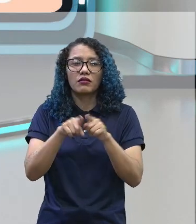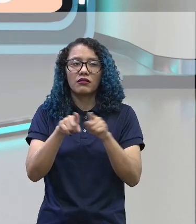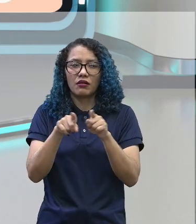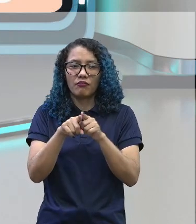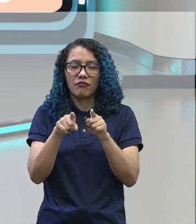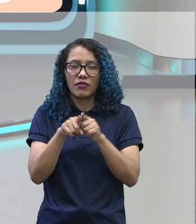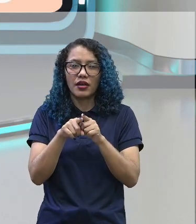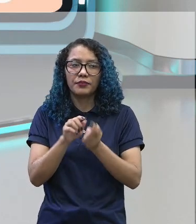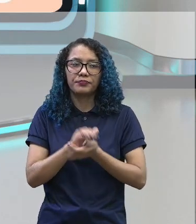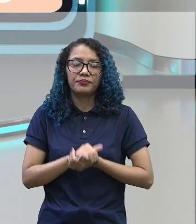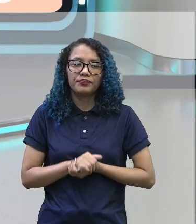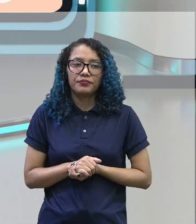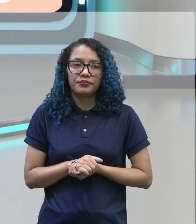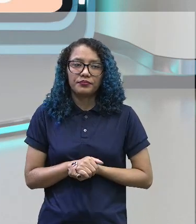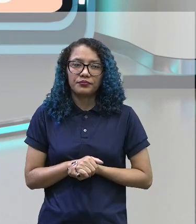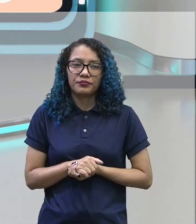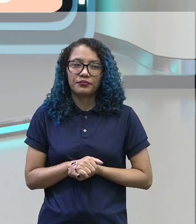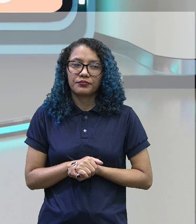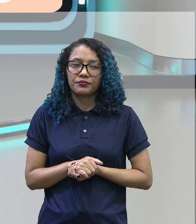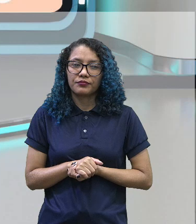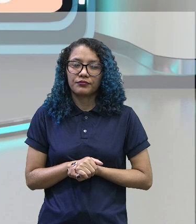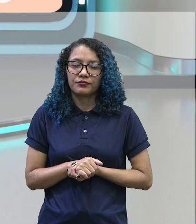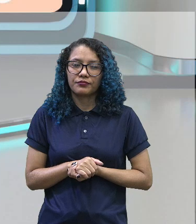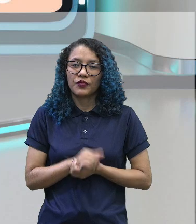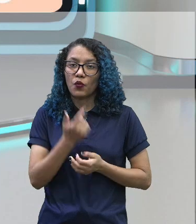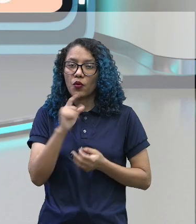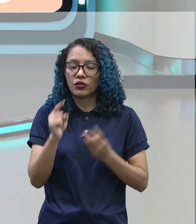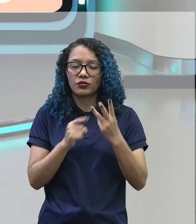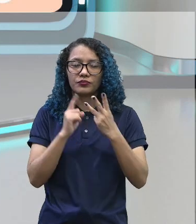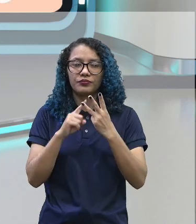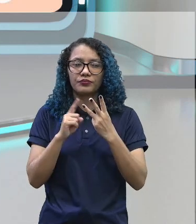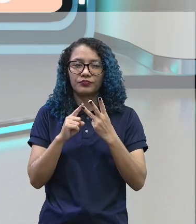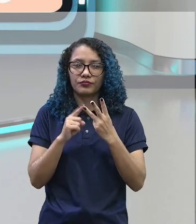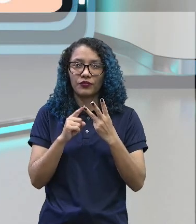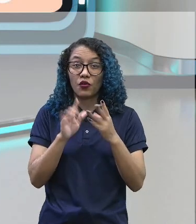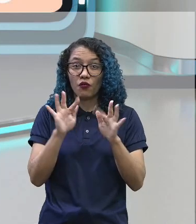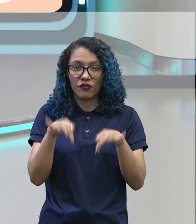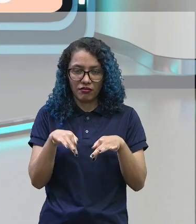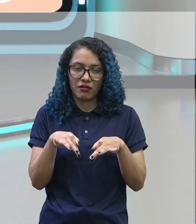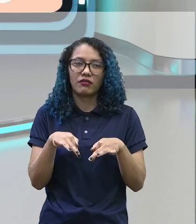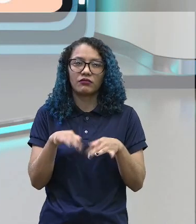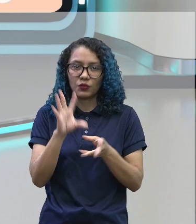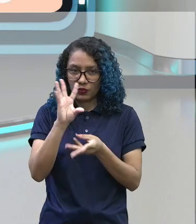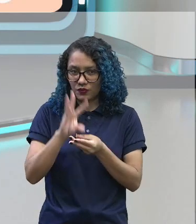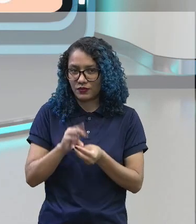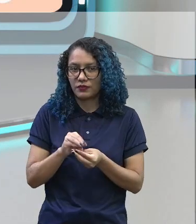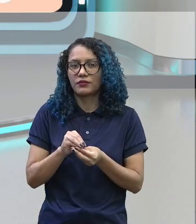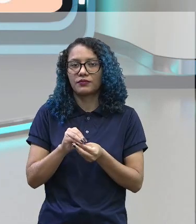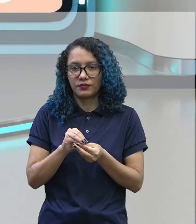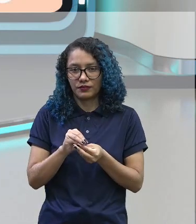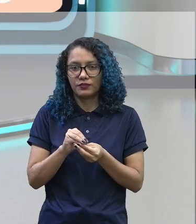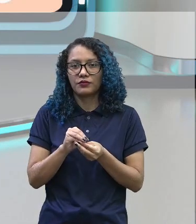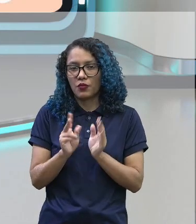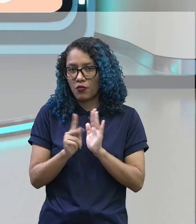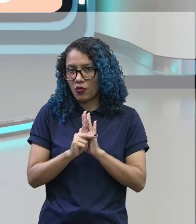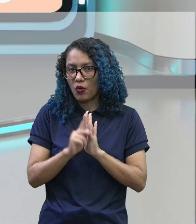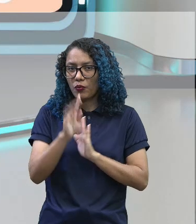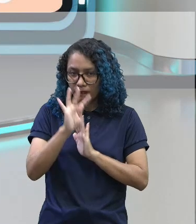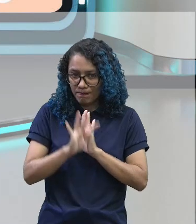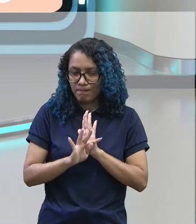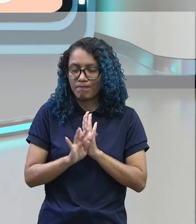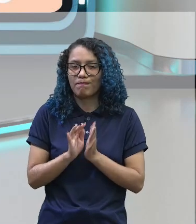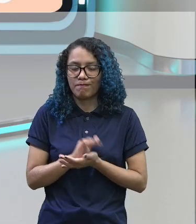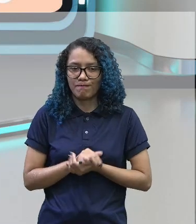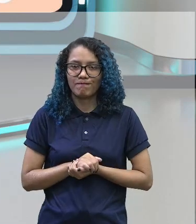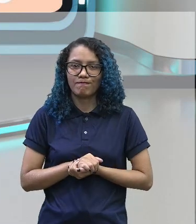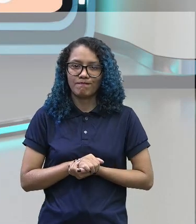desse texto, né? E também o final, né? A conclusão do texto. Então,